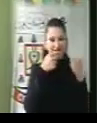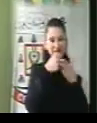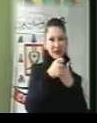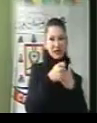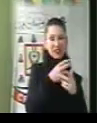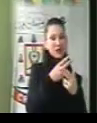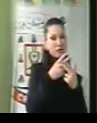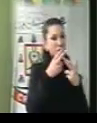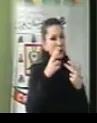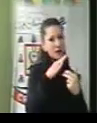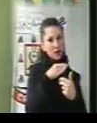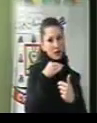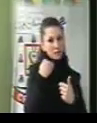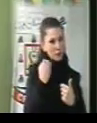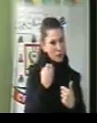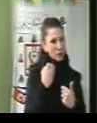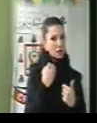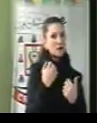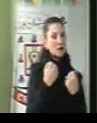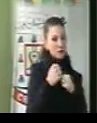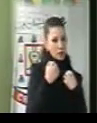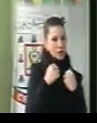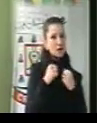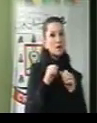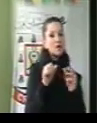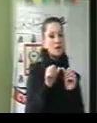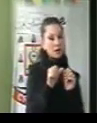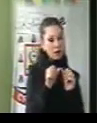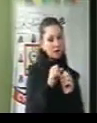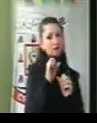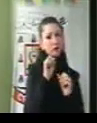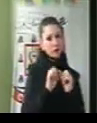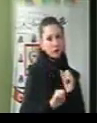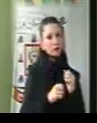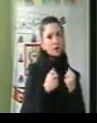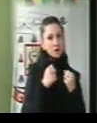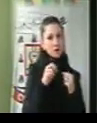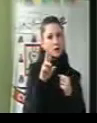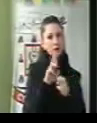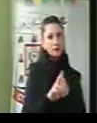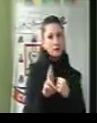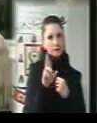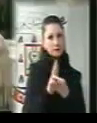mortes da tão importante rodovia que é o acesso sul de Criciúma.